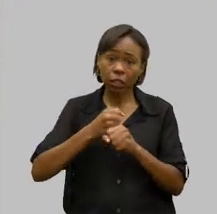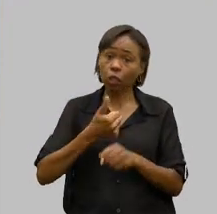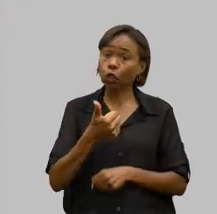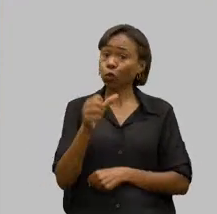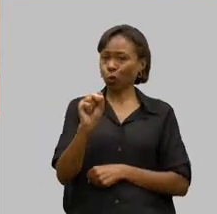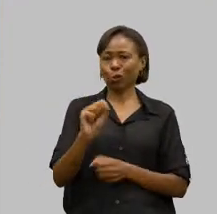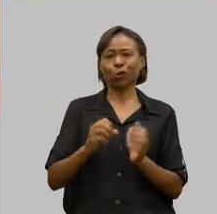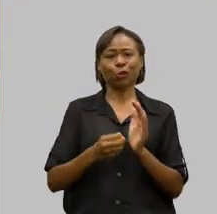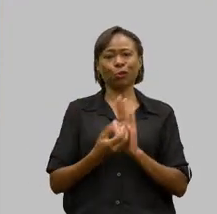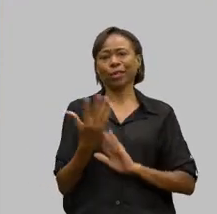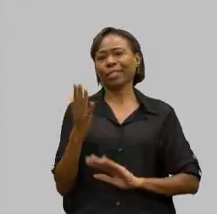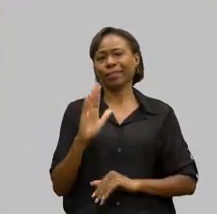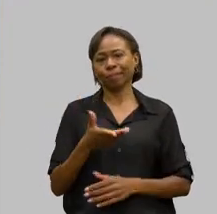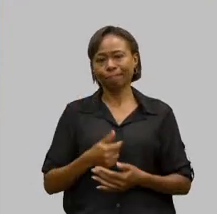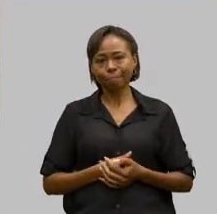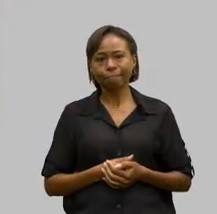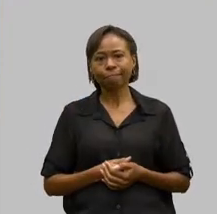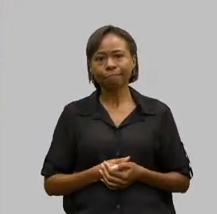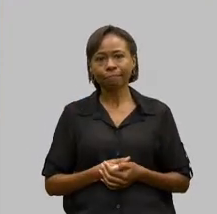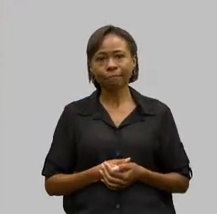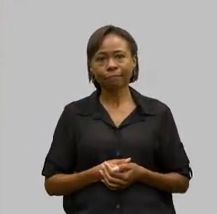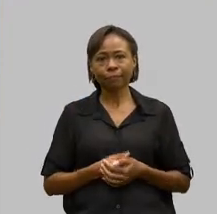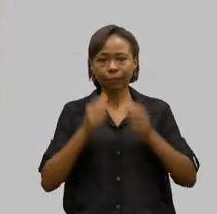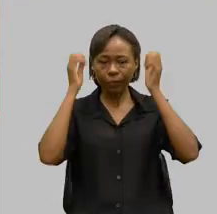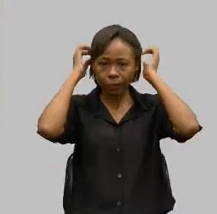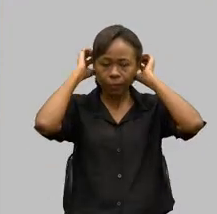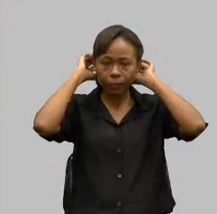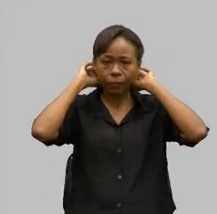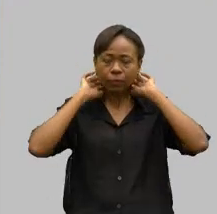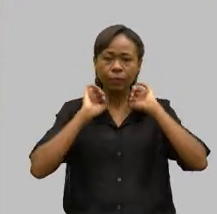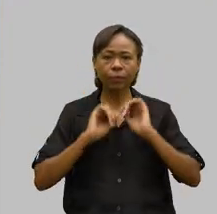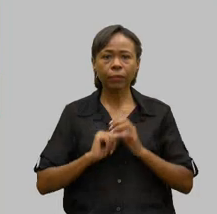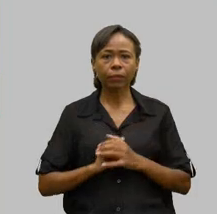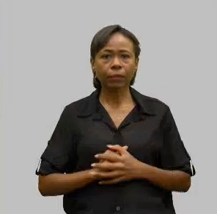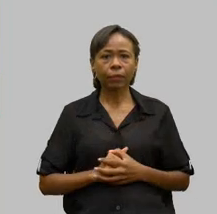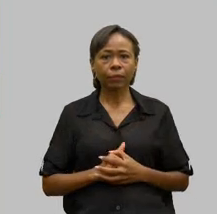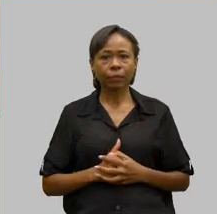Faltou algum? Faltou. Faltou a sala educação, três bilhões e o Fundeb.